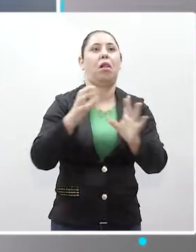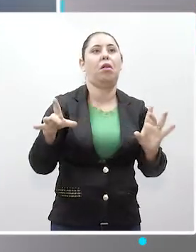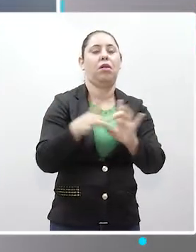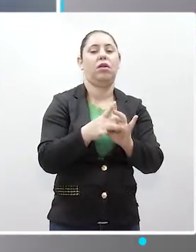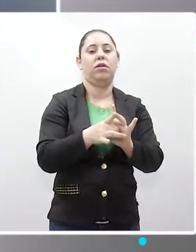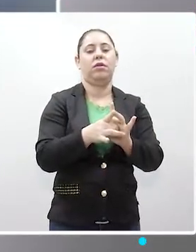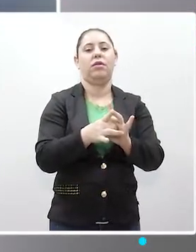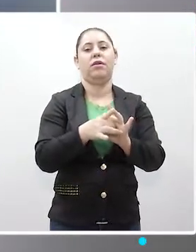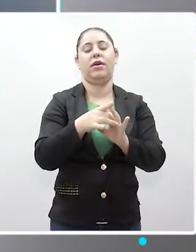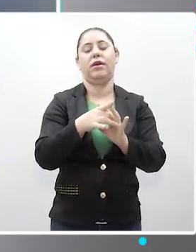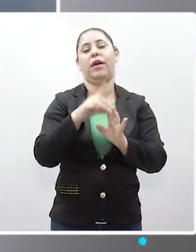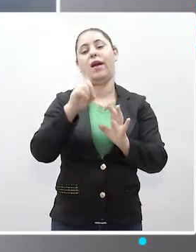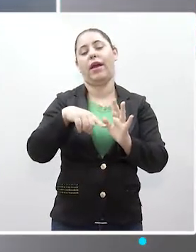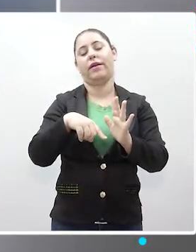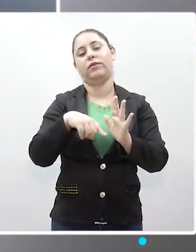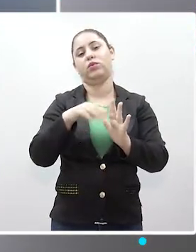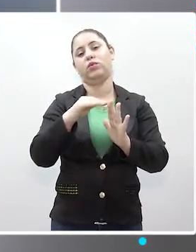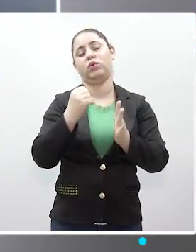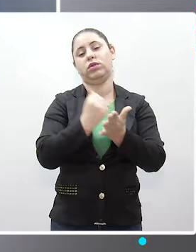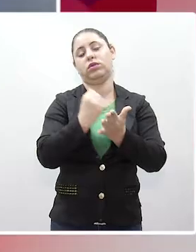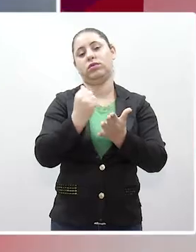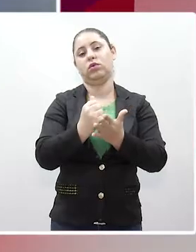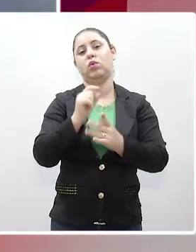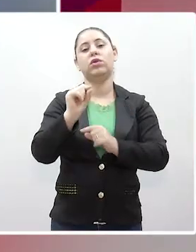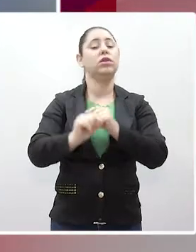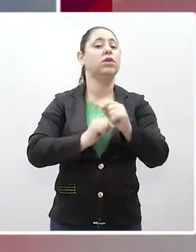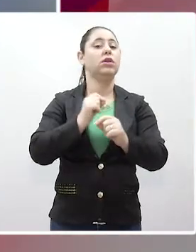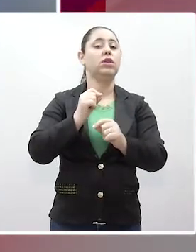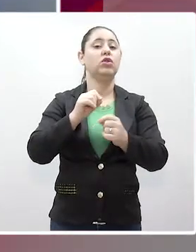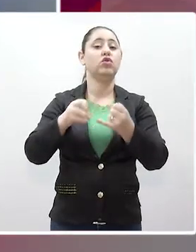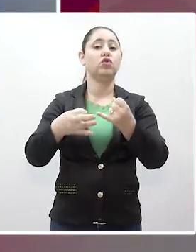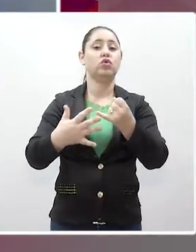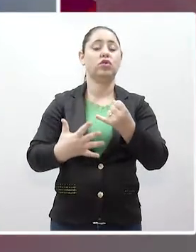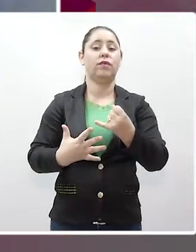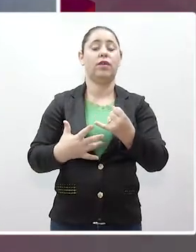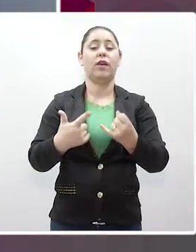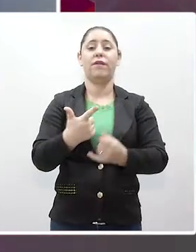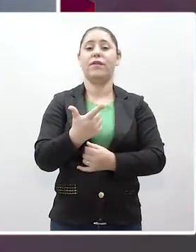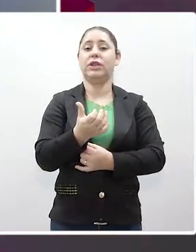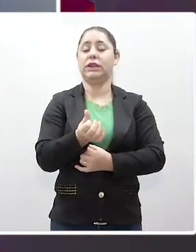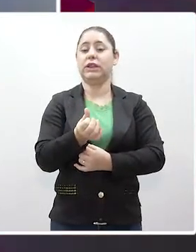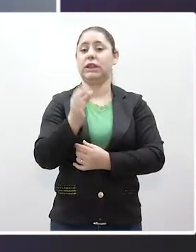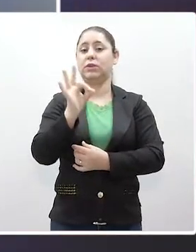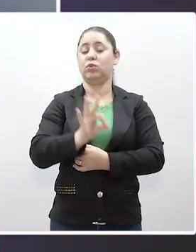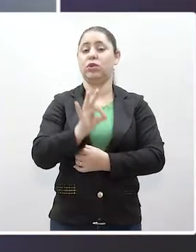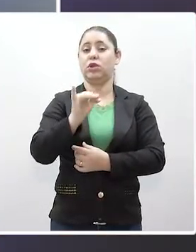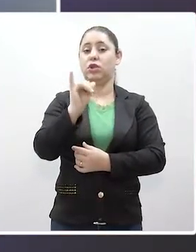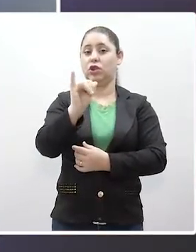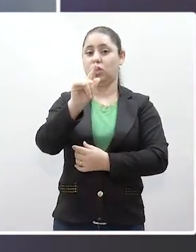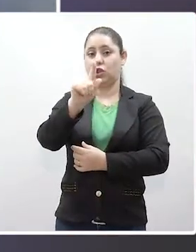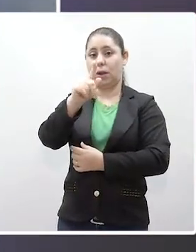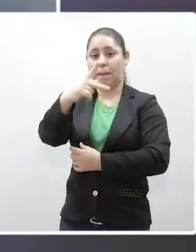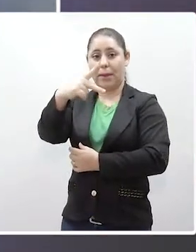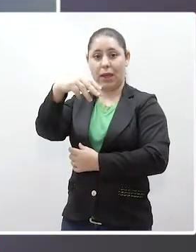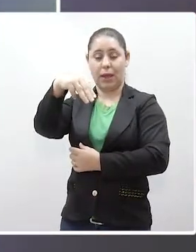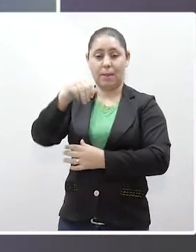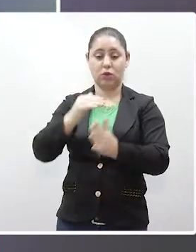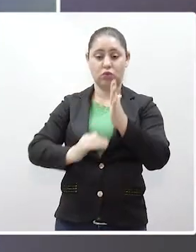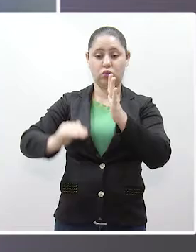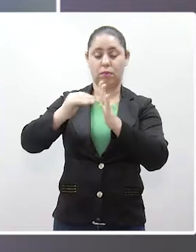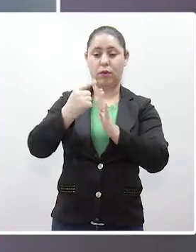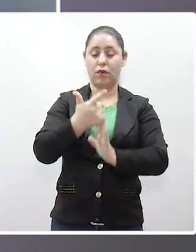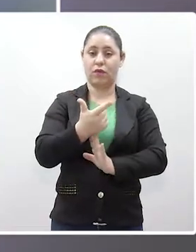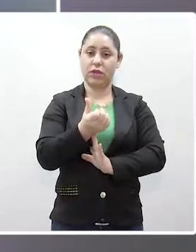bem, o que que justifica numa crise econômica você reajustar um aluguel em 26%? Porque o GPM subiu